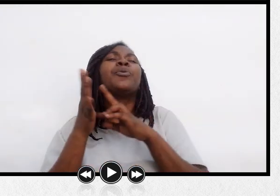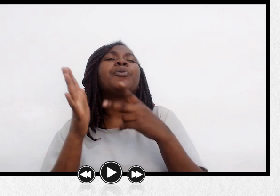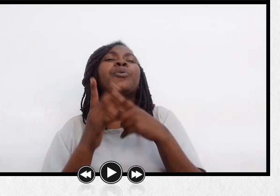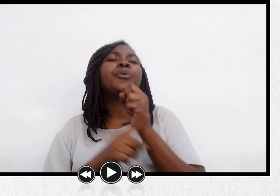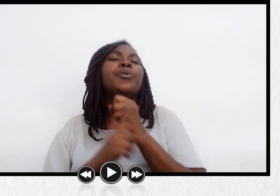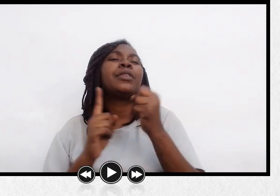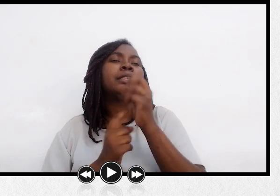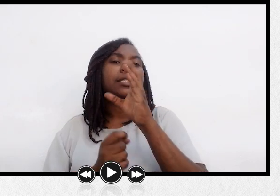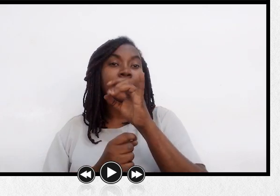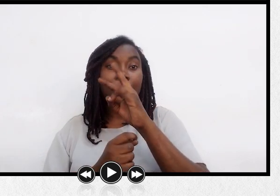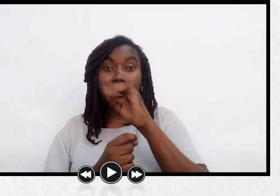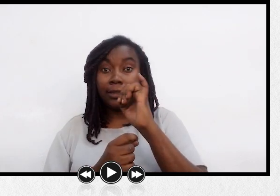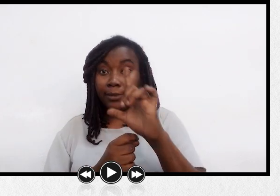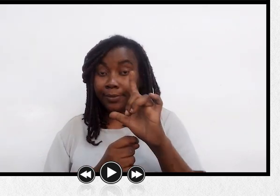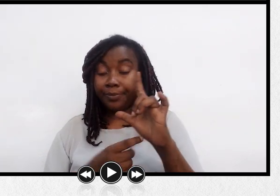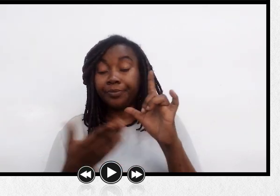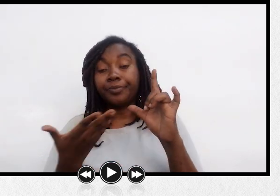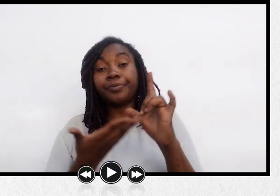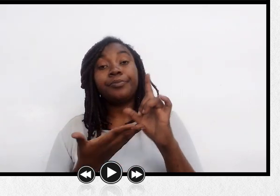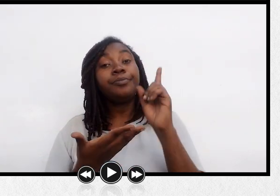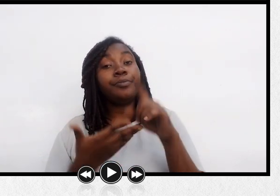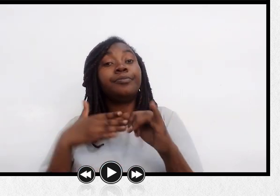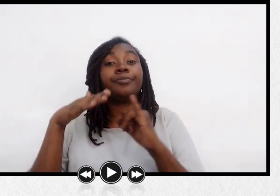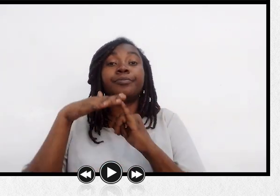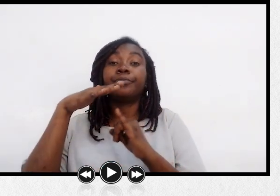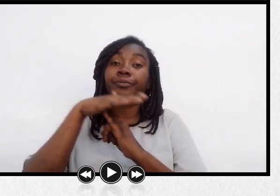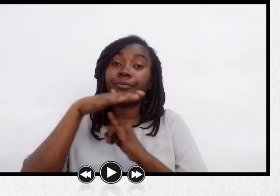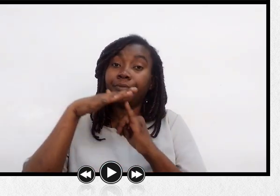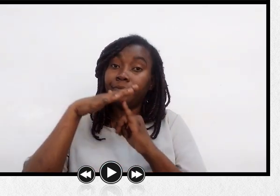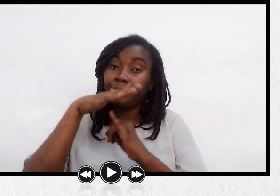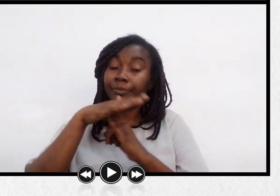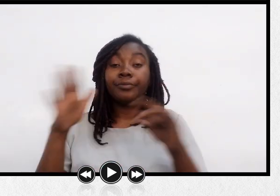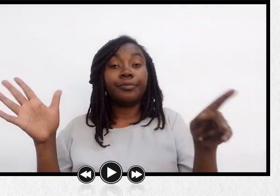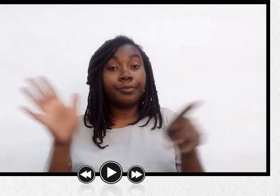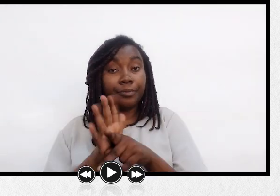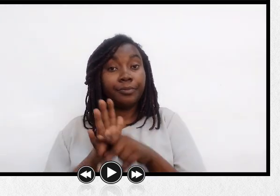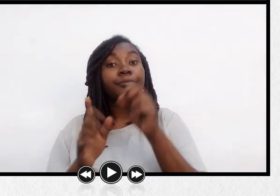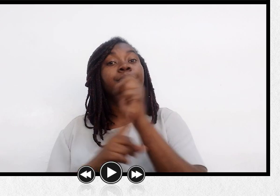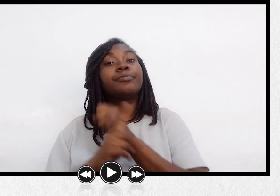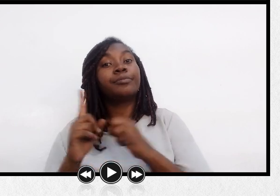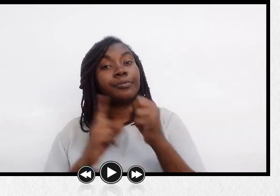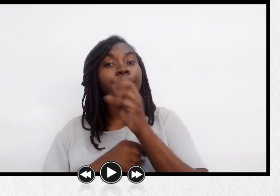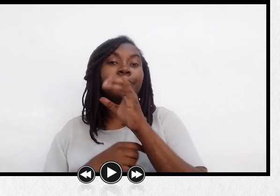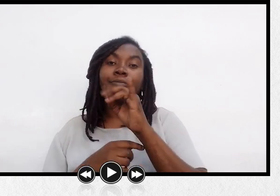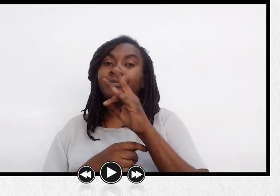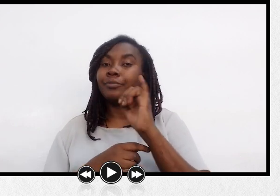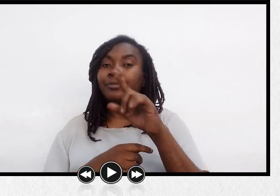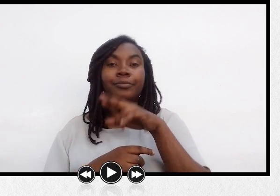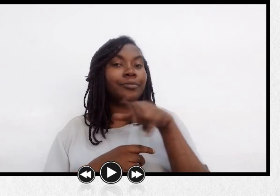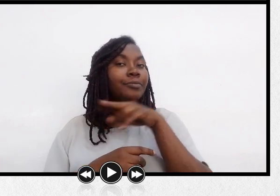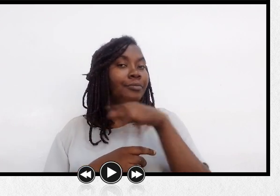primeiro? Sociedade civil são as instituições da sociedade civil. Não é